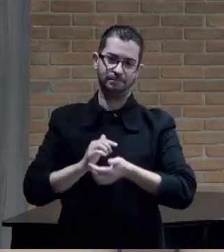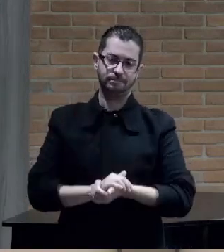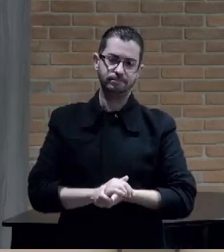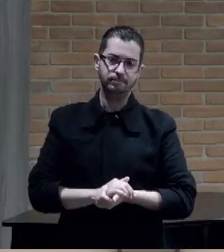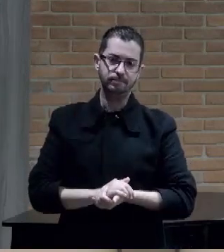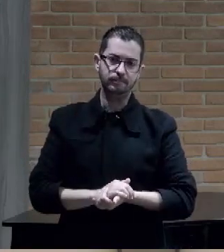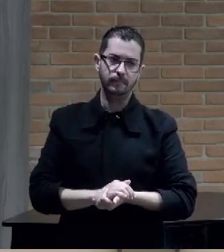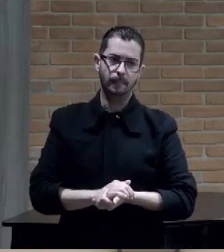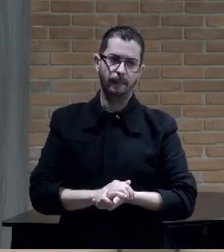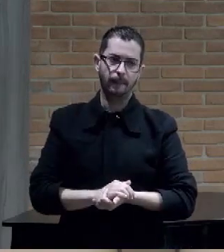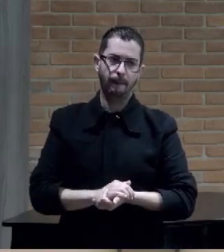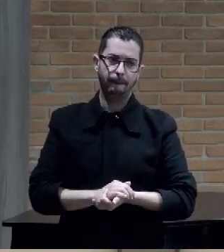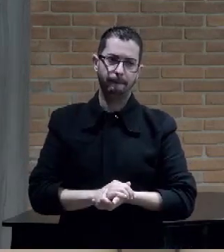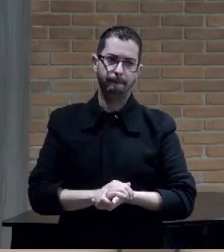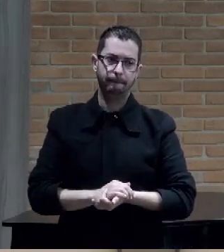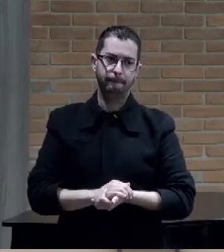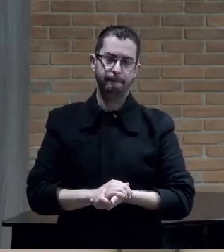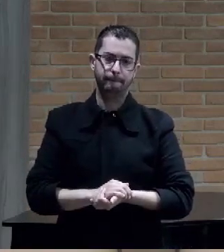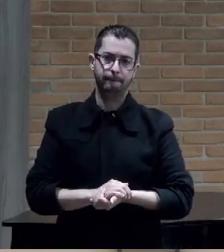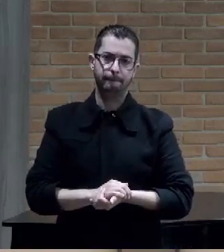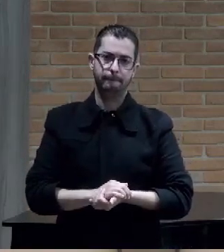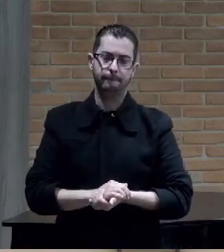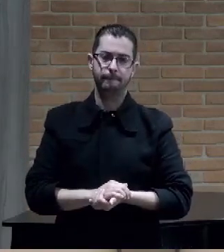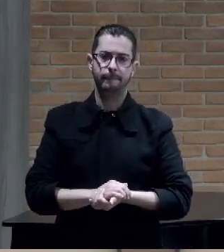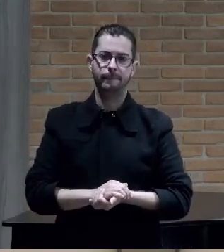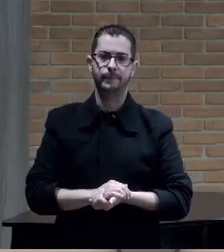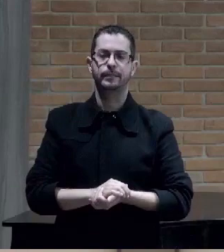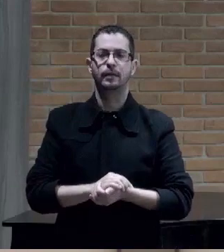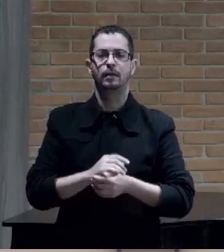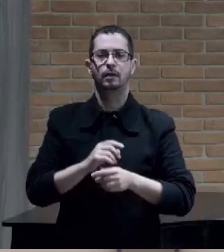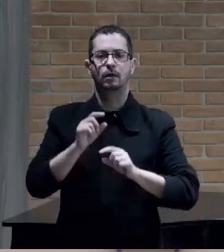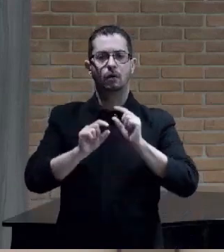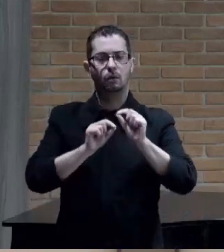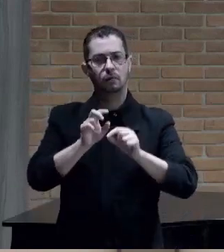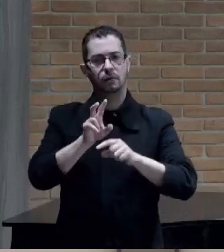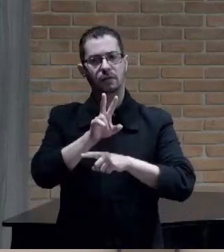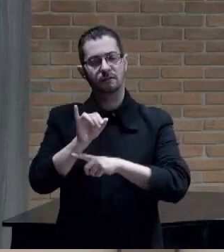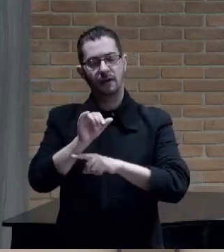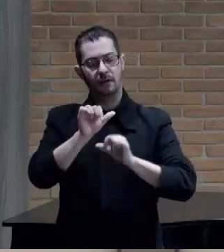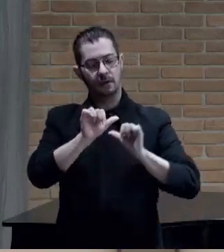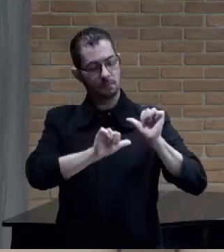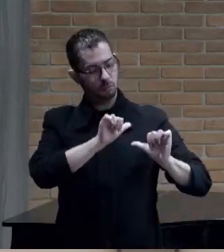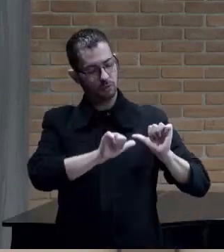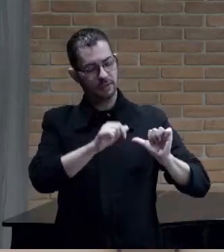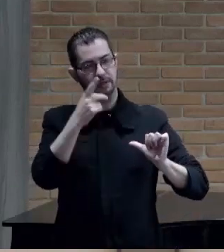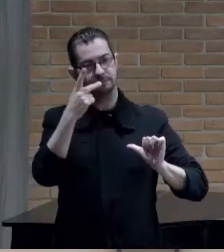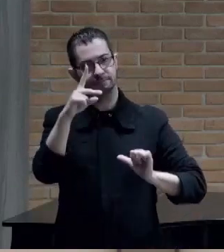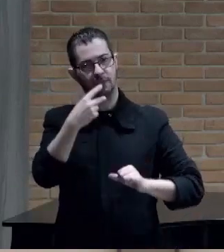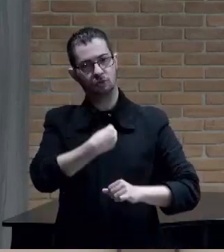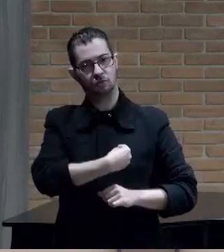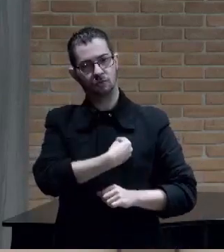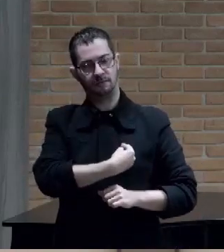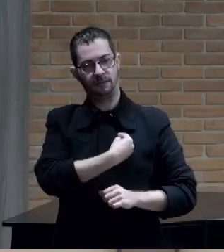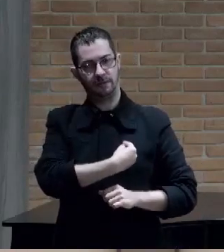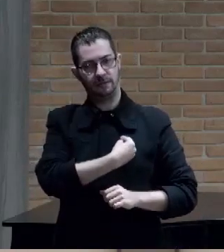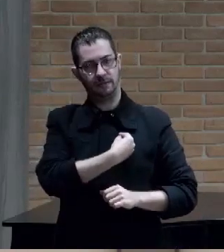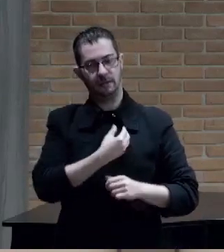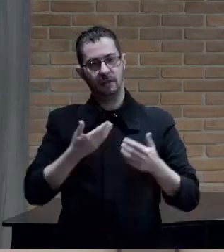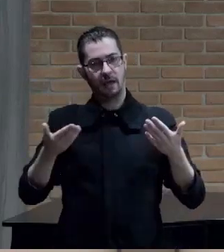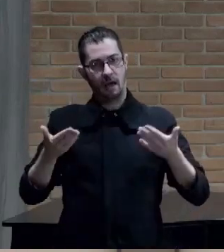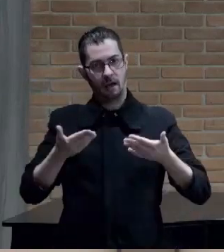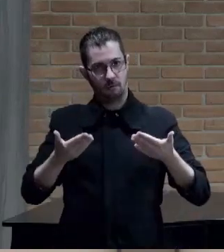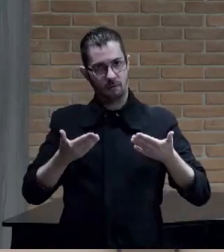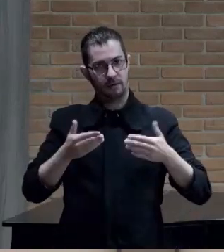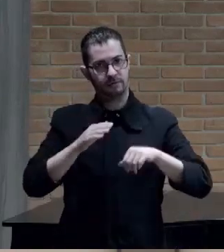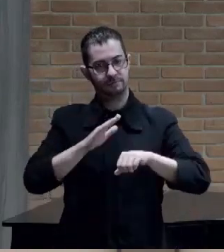Mas voltando aqui, o que vai fazer diferença na sua vida nesses tempos